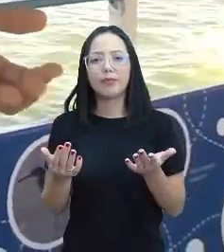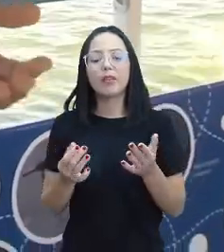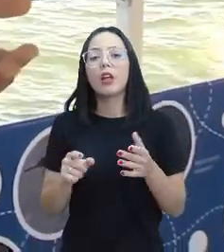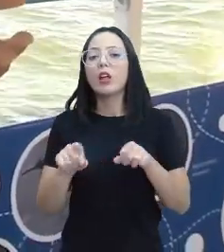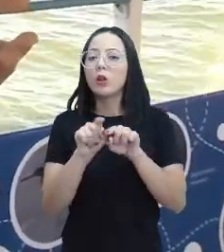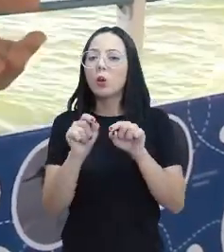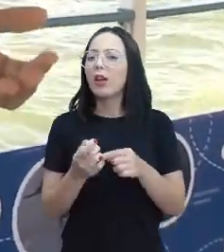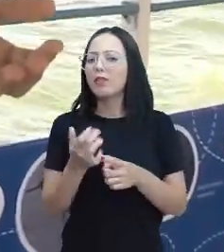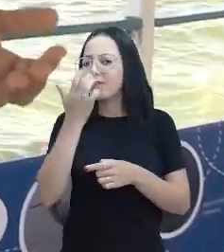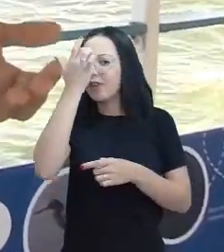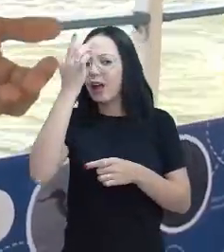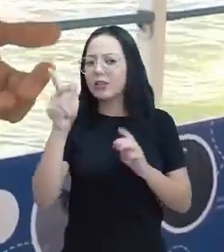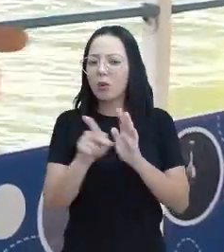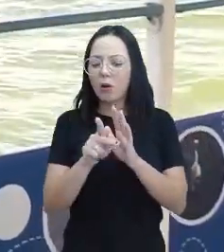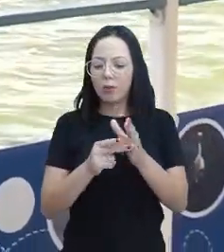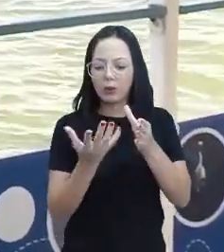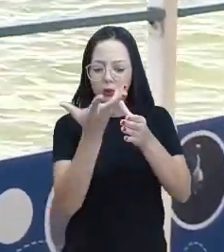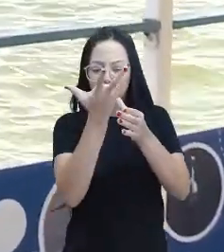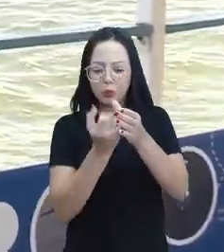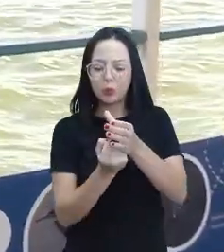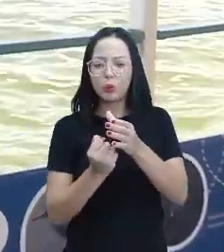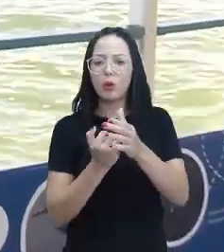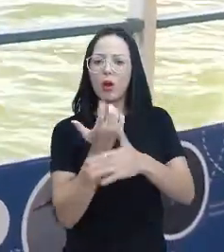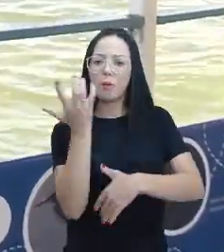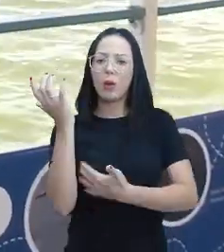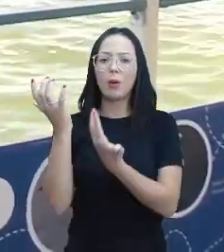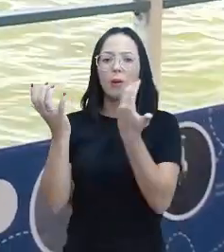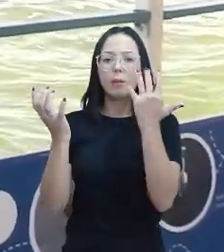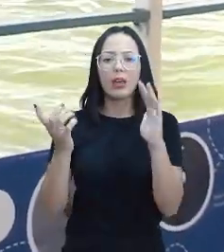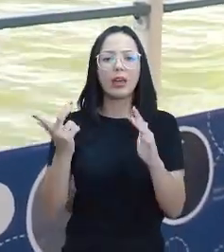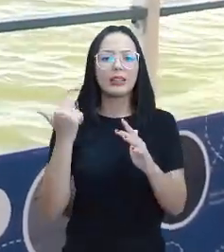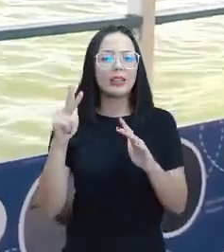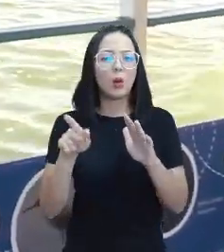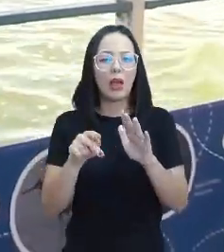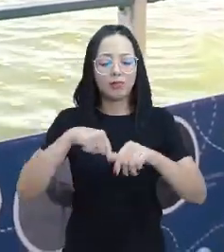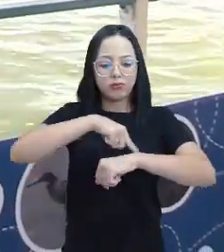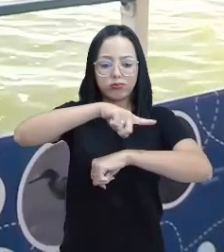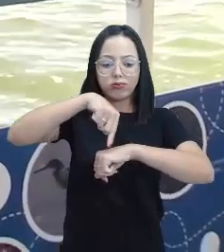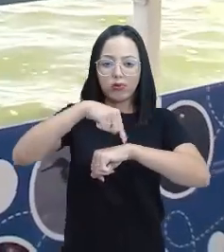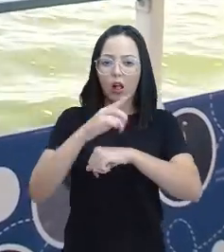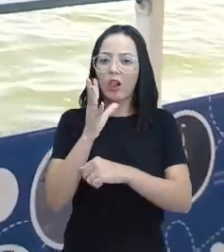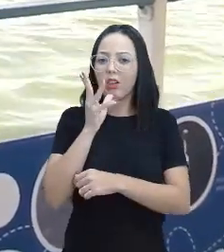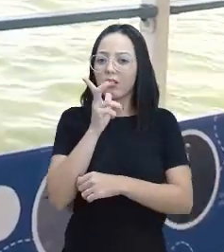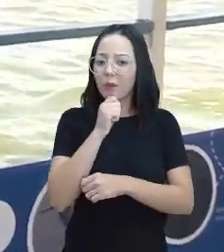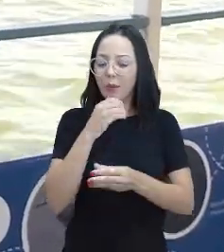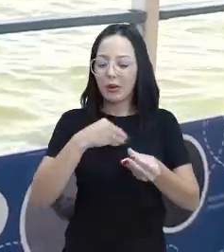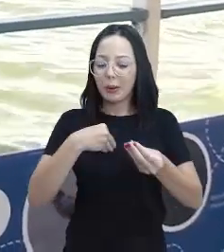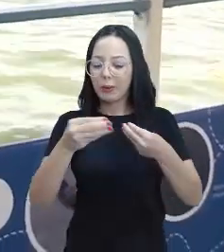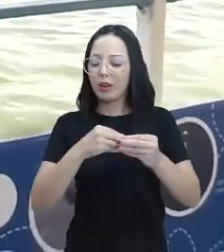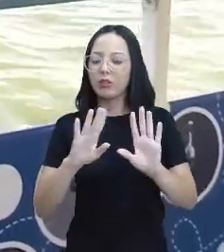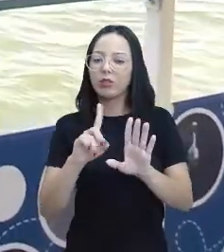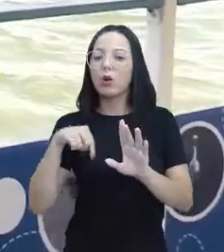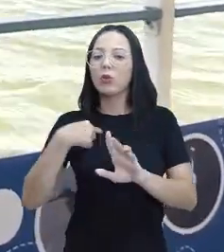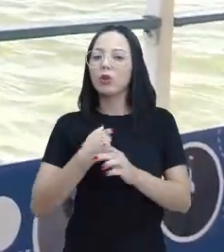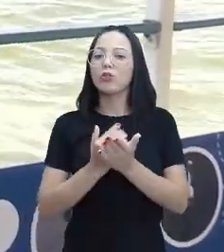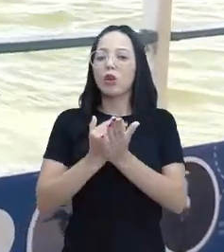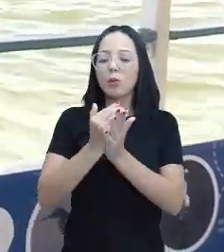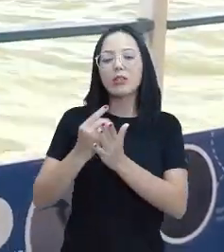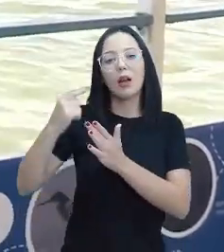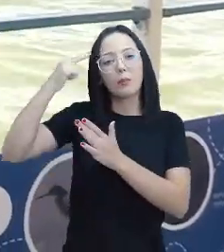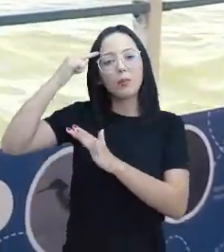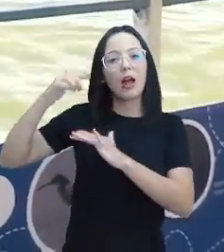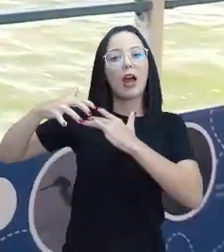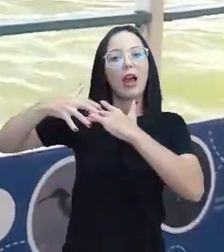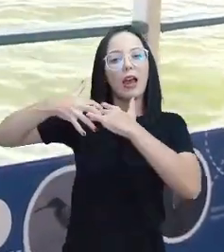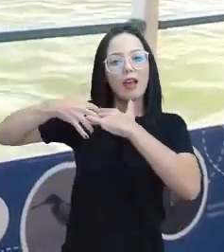absorvidas mais facilmente pelo meio ambiente, né, que não sejam com tanta duração. Então é importante a gente começar a fazer essa reflexão, né,